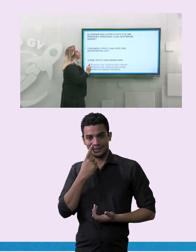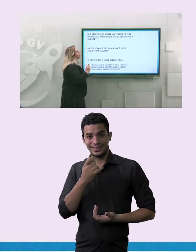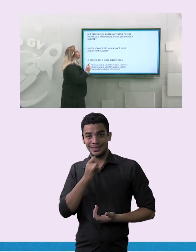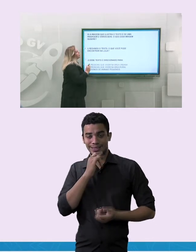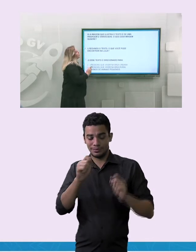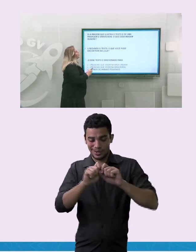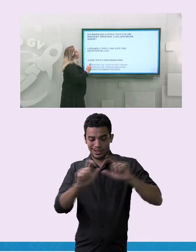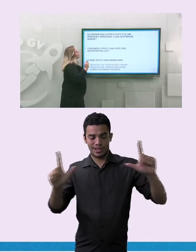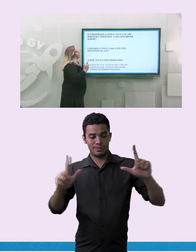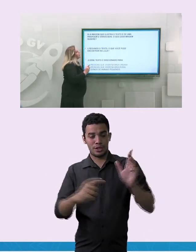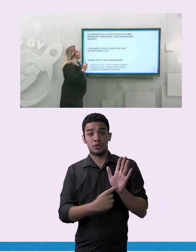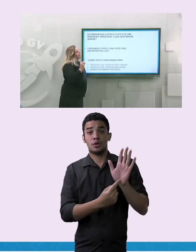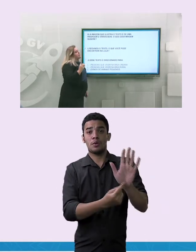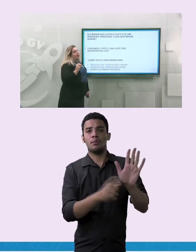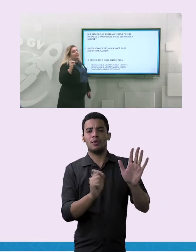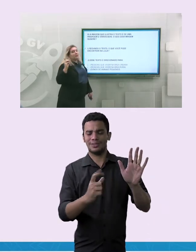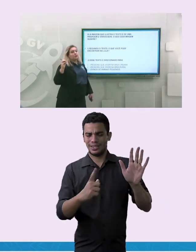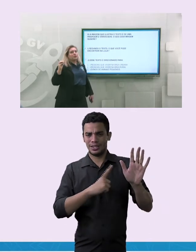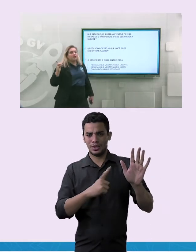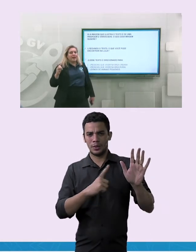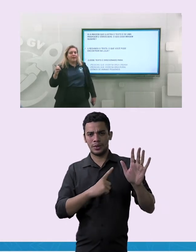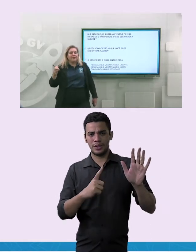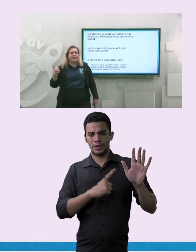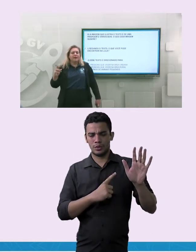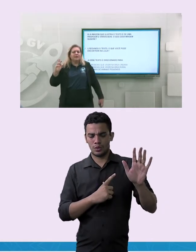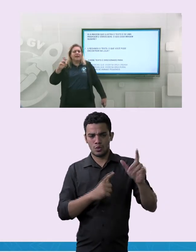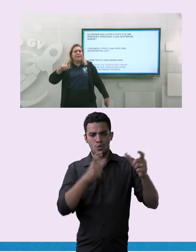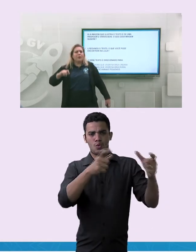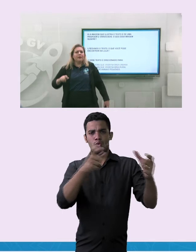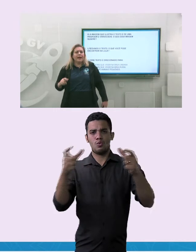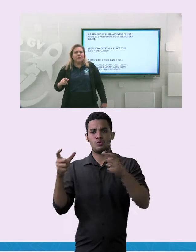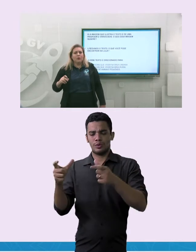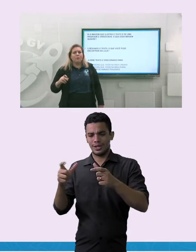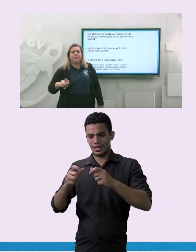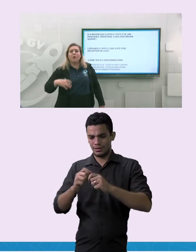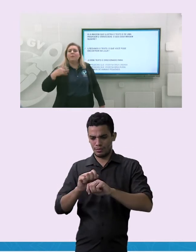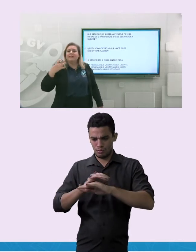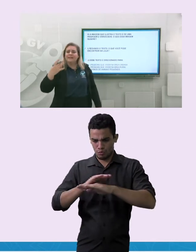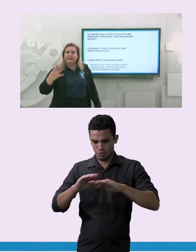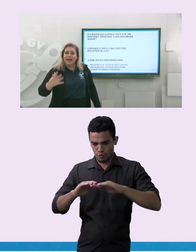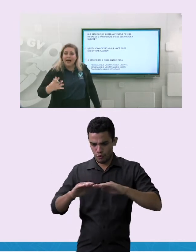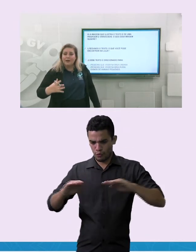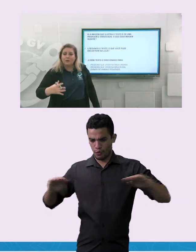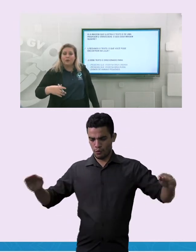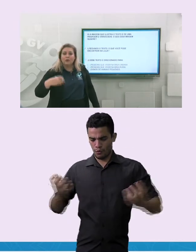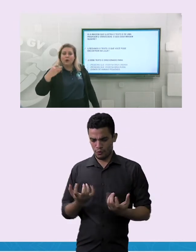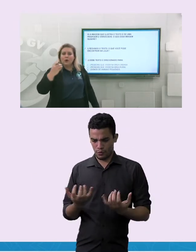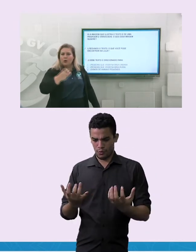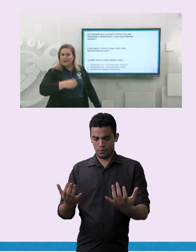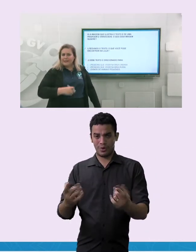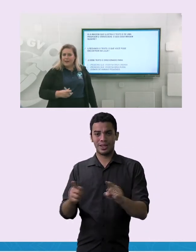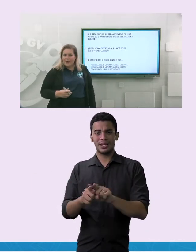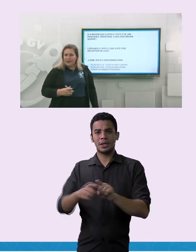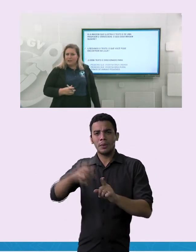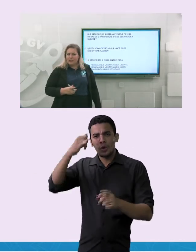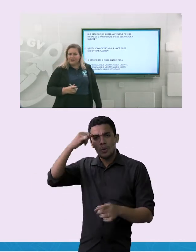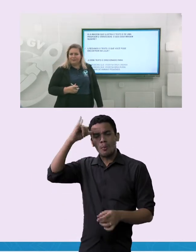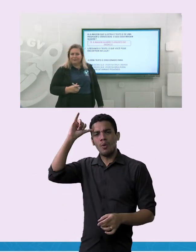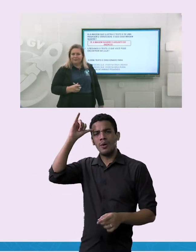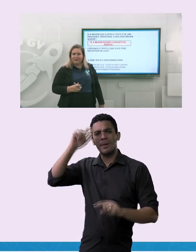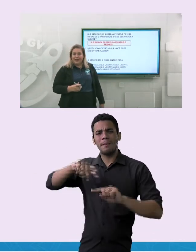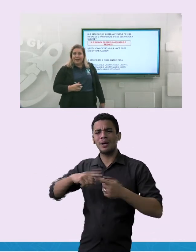vários bois. O que essa imagem sugere? Será por que o publicitário colocou essa